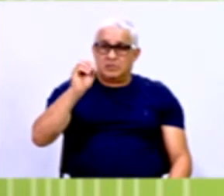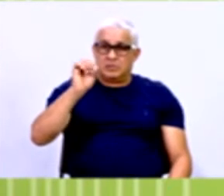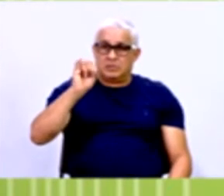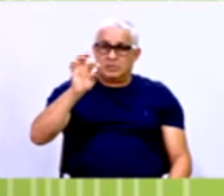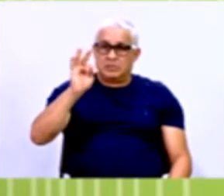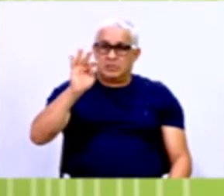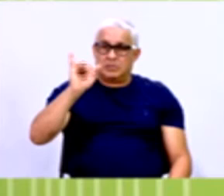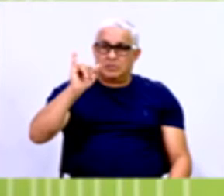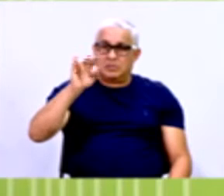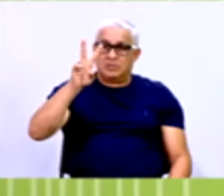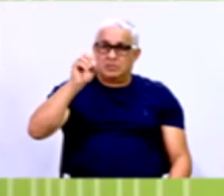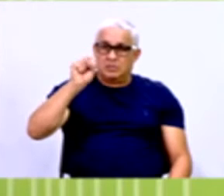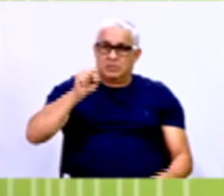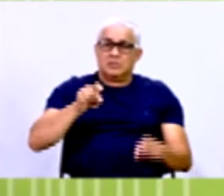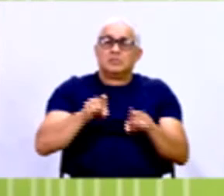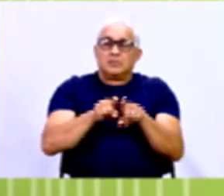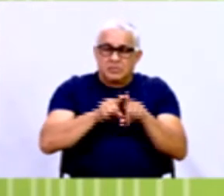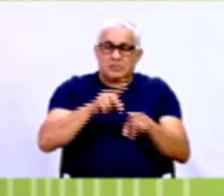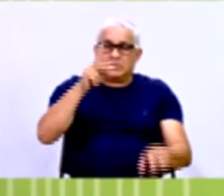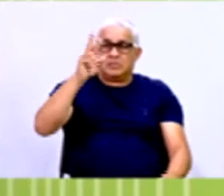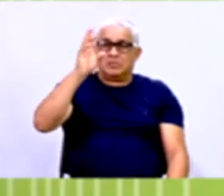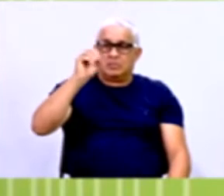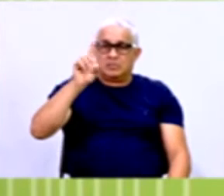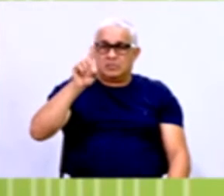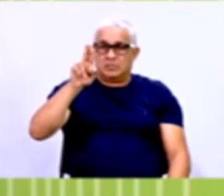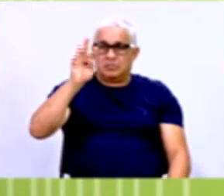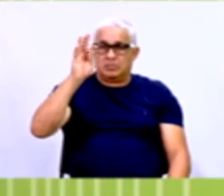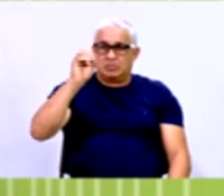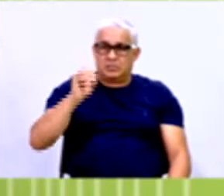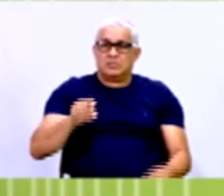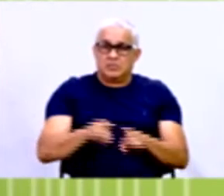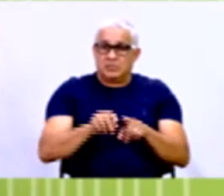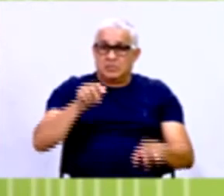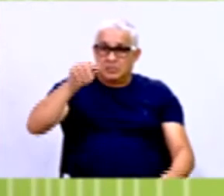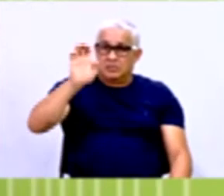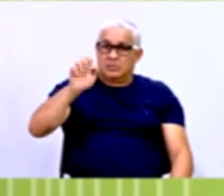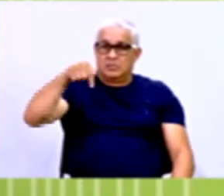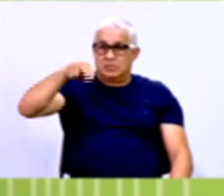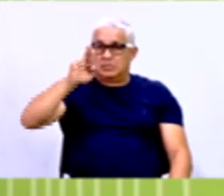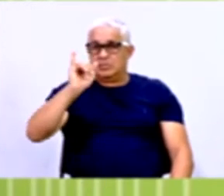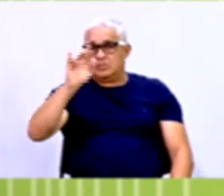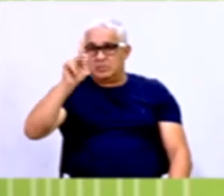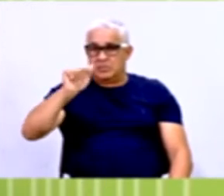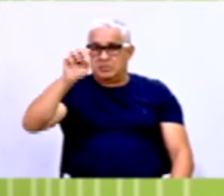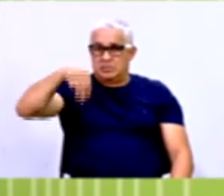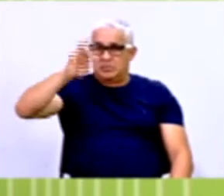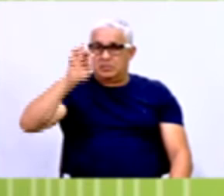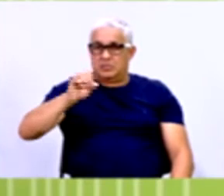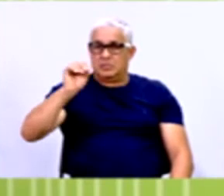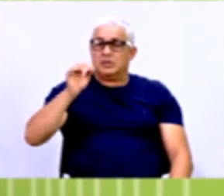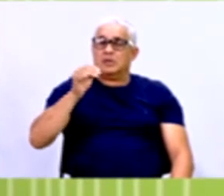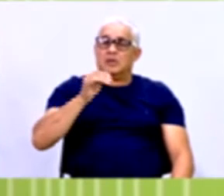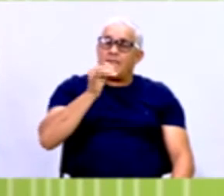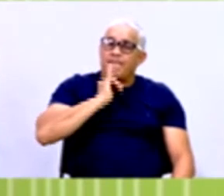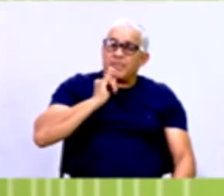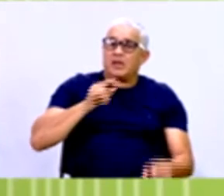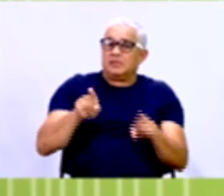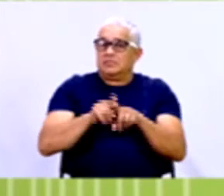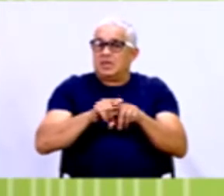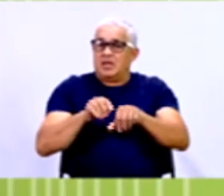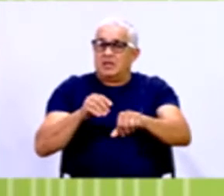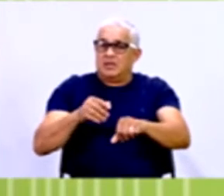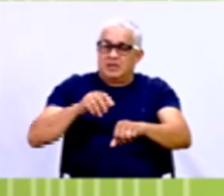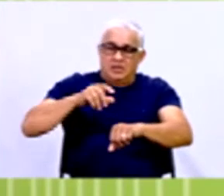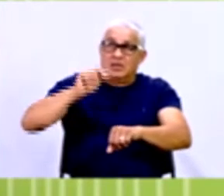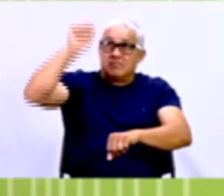professora, porque aí como uma forma de equipamento de proteção individual, destacam-se os protetores solares, por exemplo, os protetores que